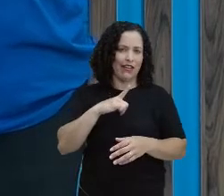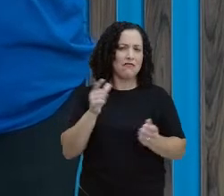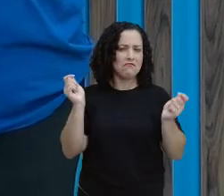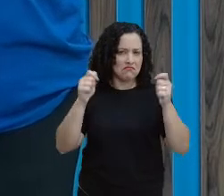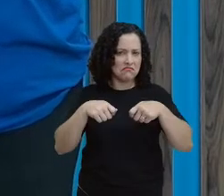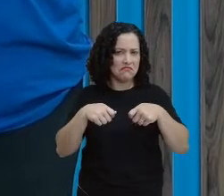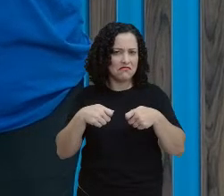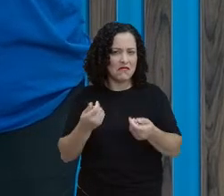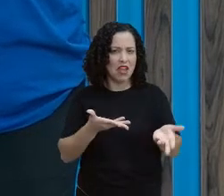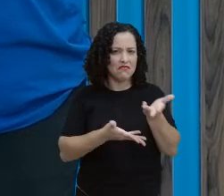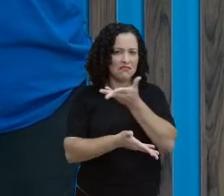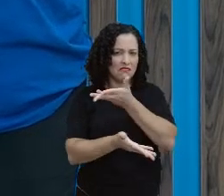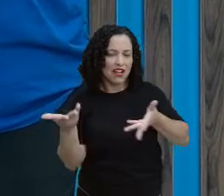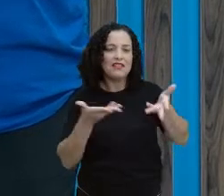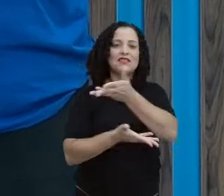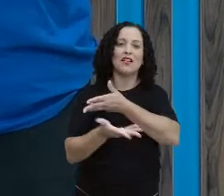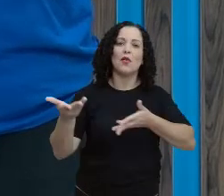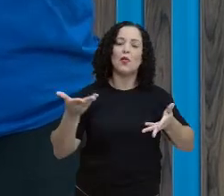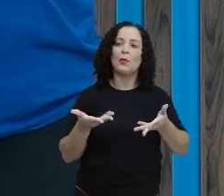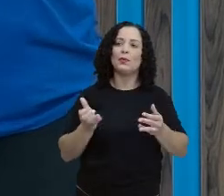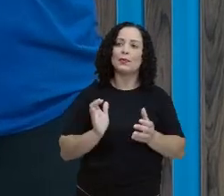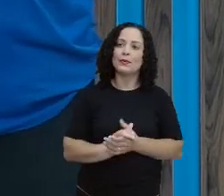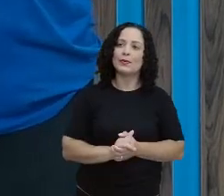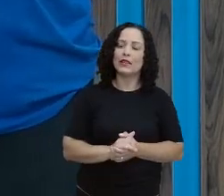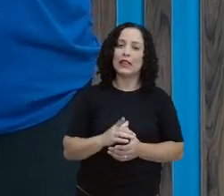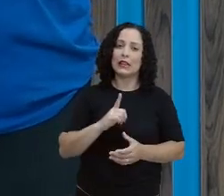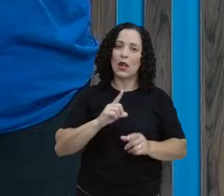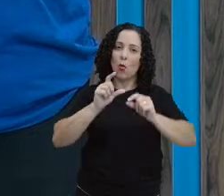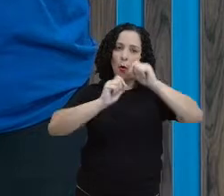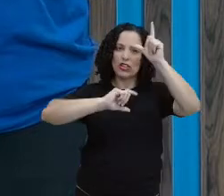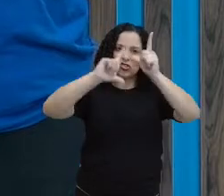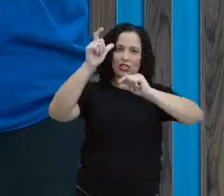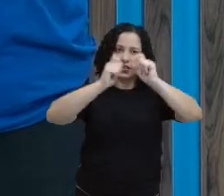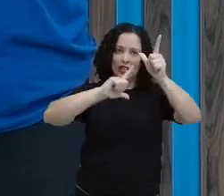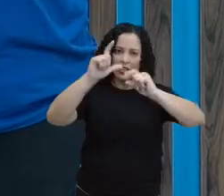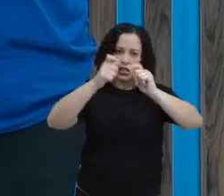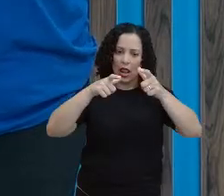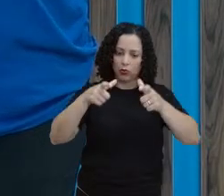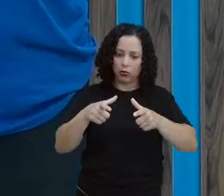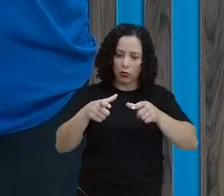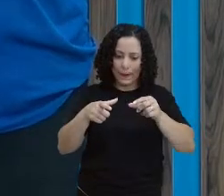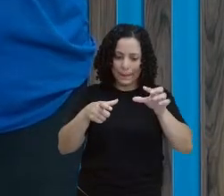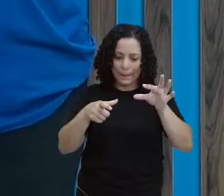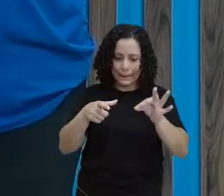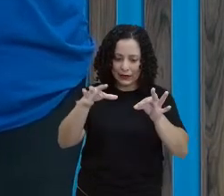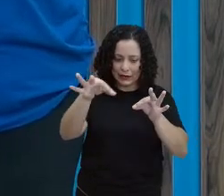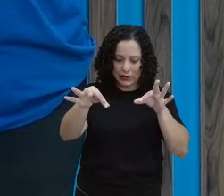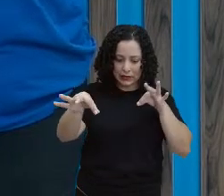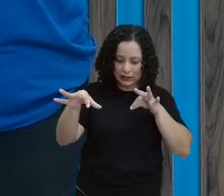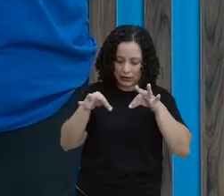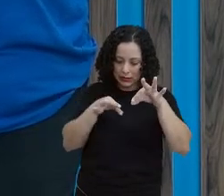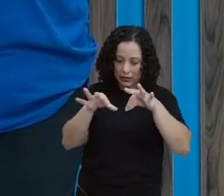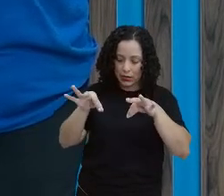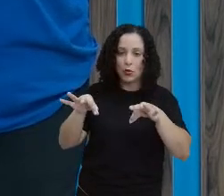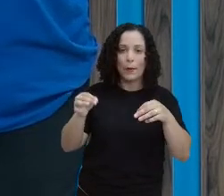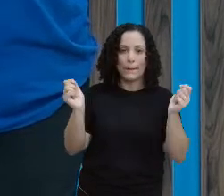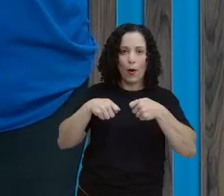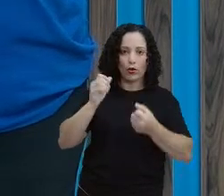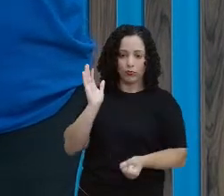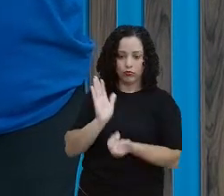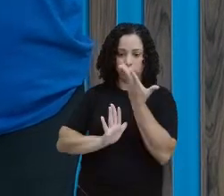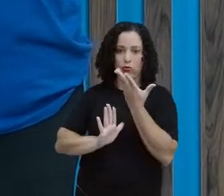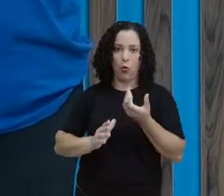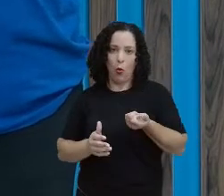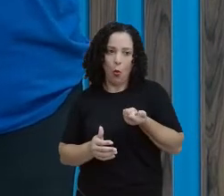do Mar? O que é que tu acha? Pedacinhos da Estrela do Mar, elas podem originar outras, né? Então, será que é